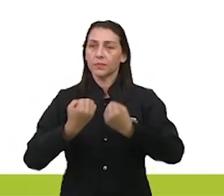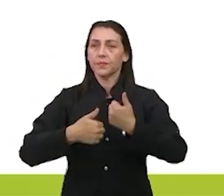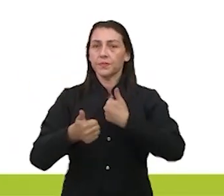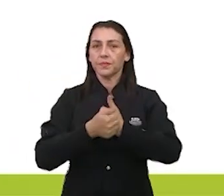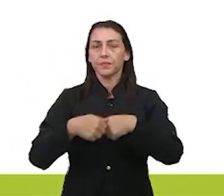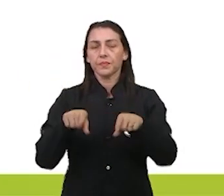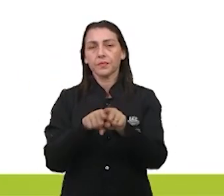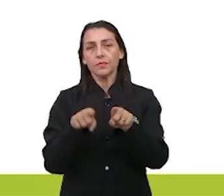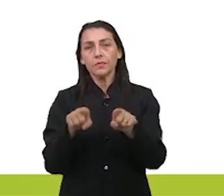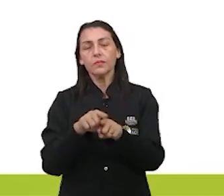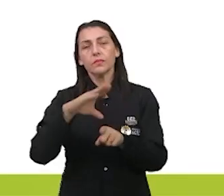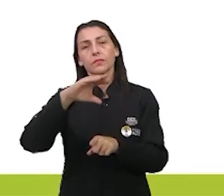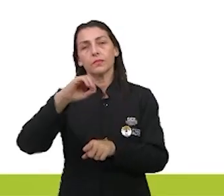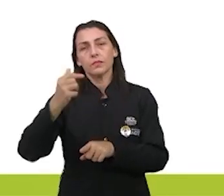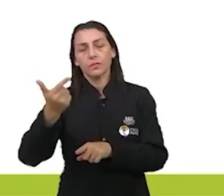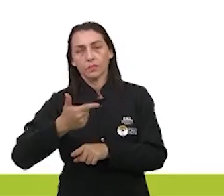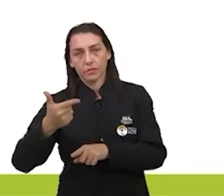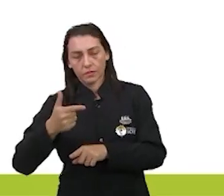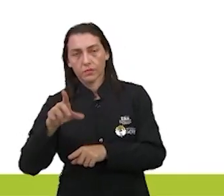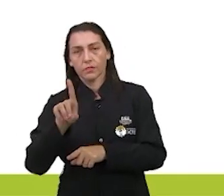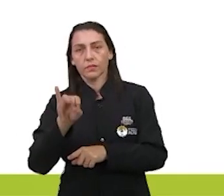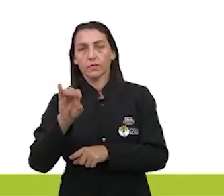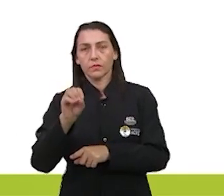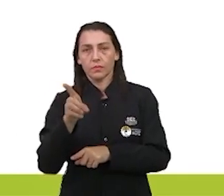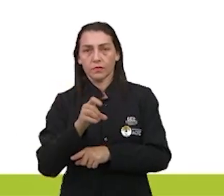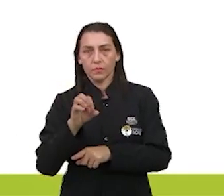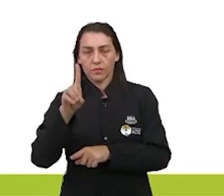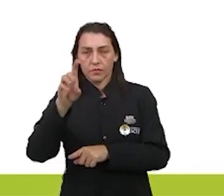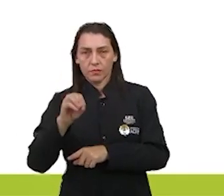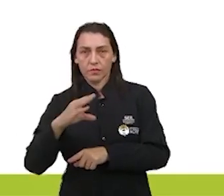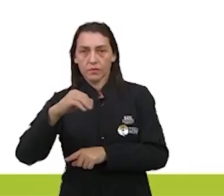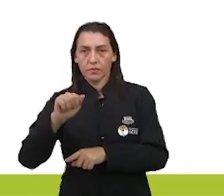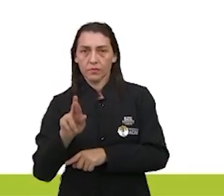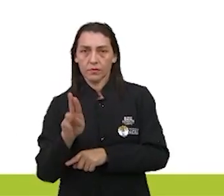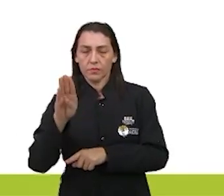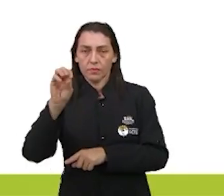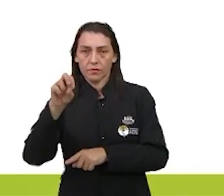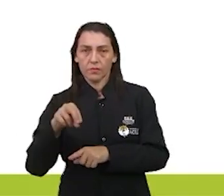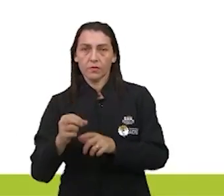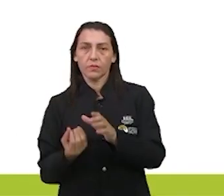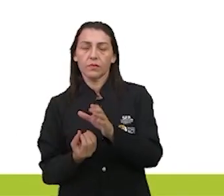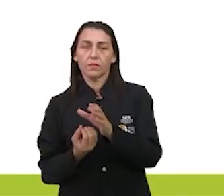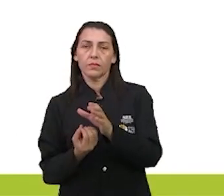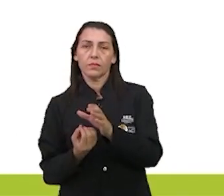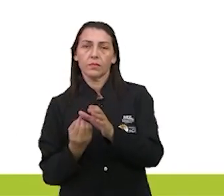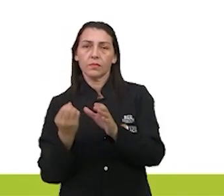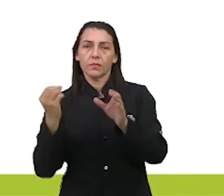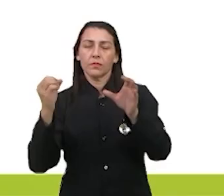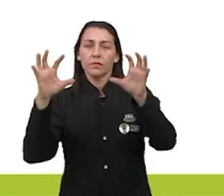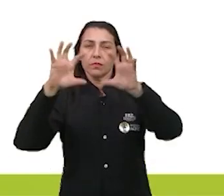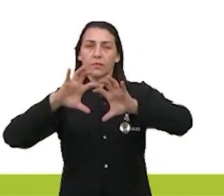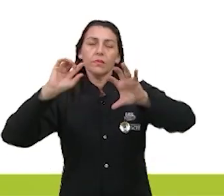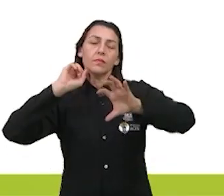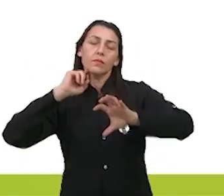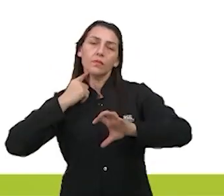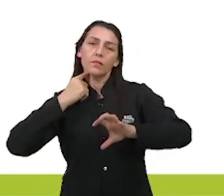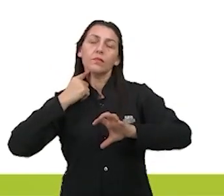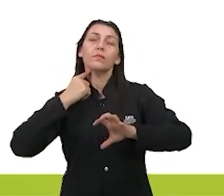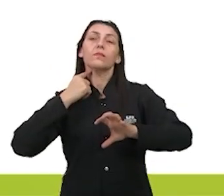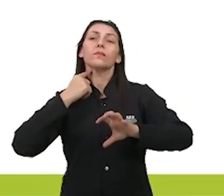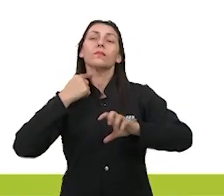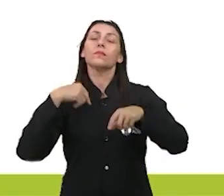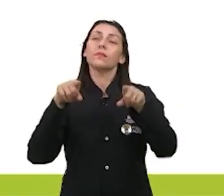também. Esse CO2 é o dióxido de carbono, que é o material que vai tanto para a atmosfera, poluindo o ar, intensificando o efeito